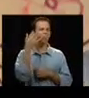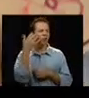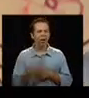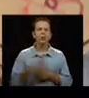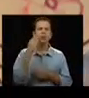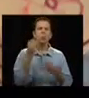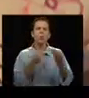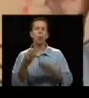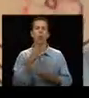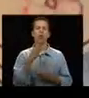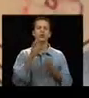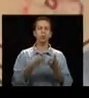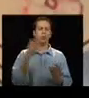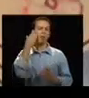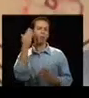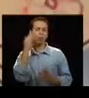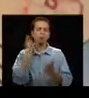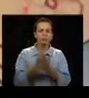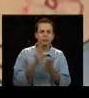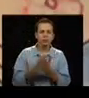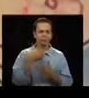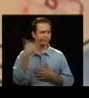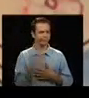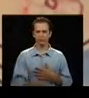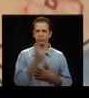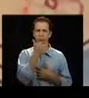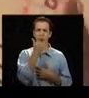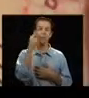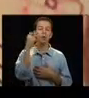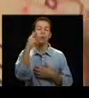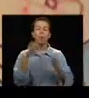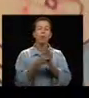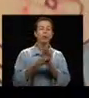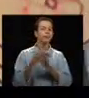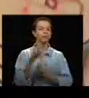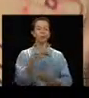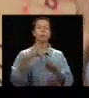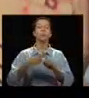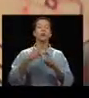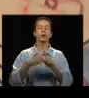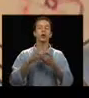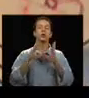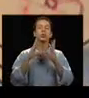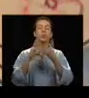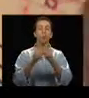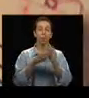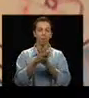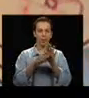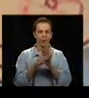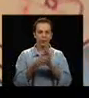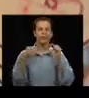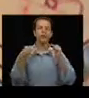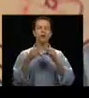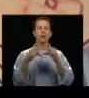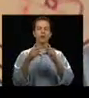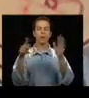saber de ser conhecido apenas como alguém que inventou o método. Porque, exatamente, o seu método está